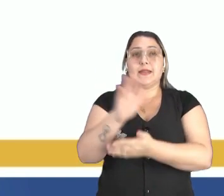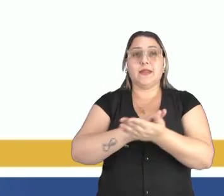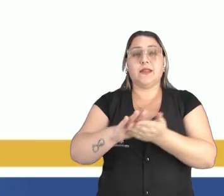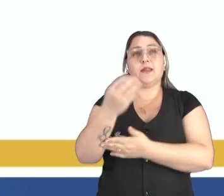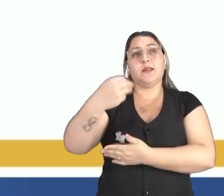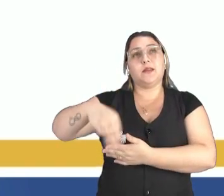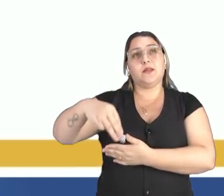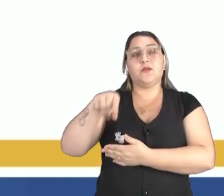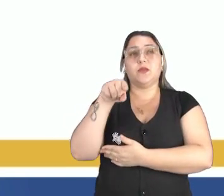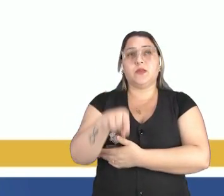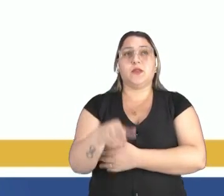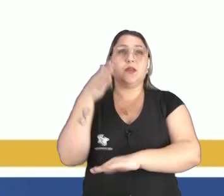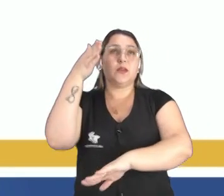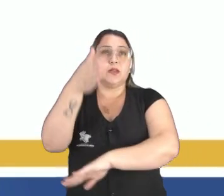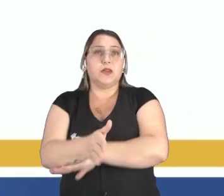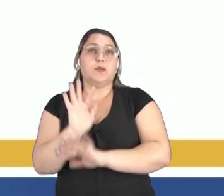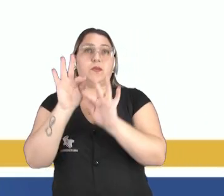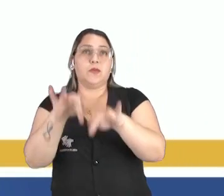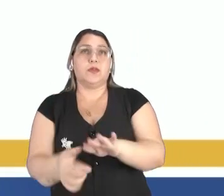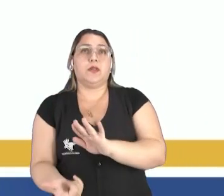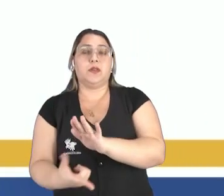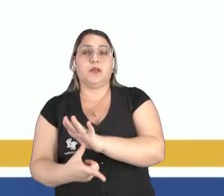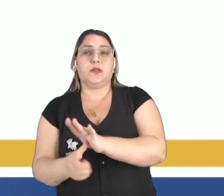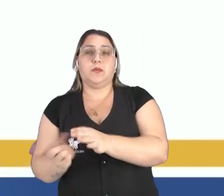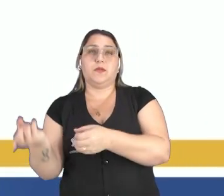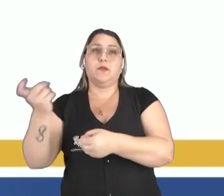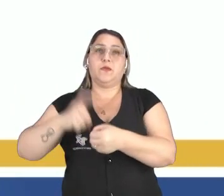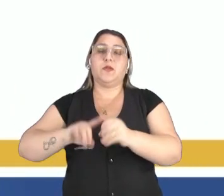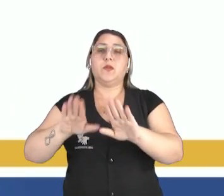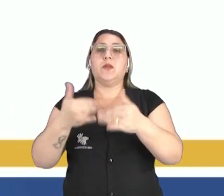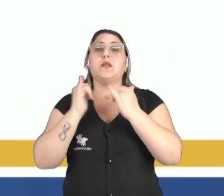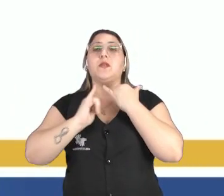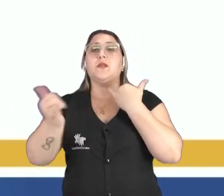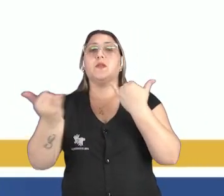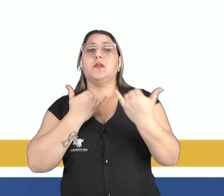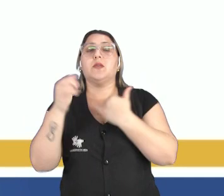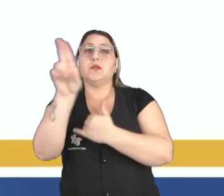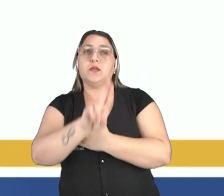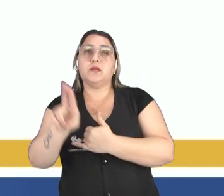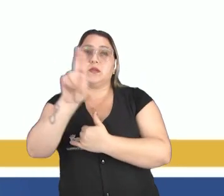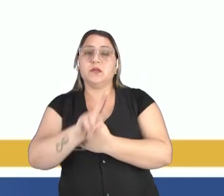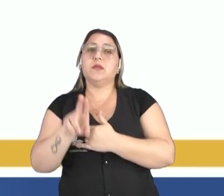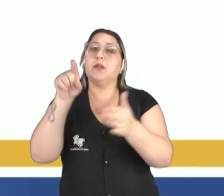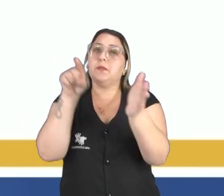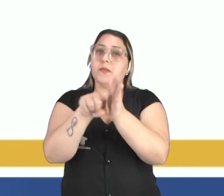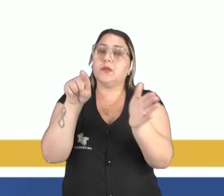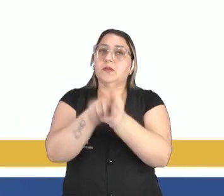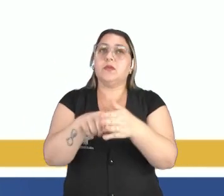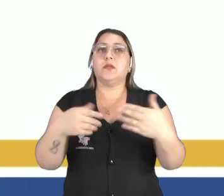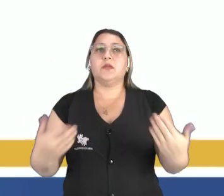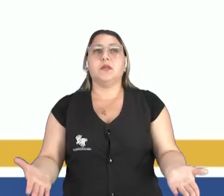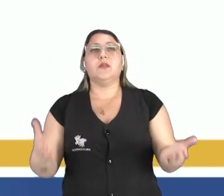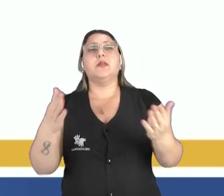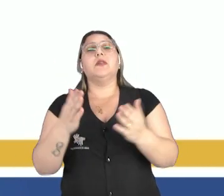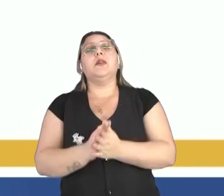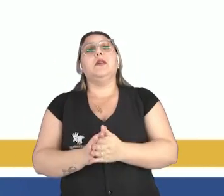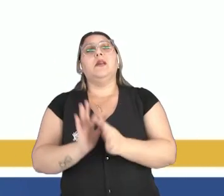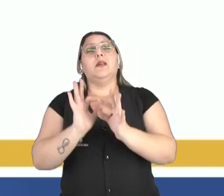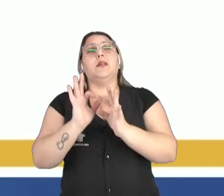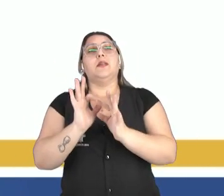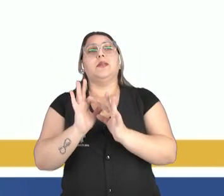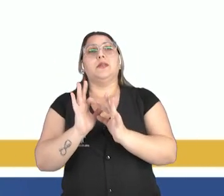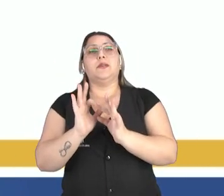matemática aqui, você vai direto para o final e depois volta quais são as informações que você vai usar na questão, tá? E suas medidas são,